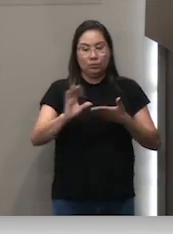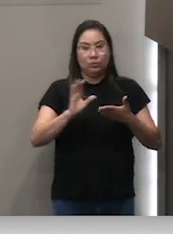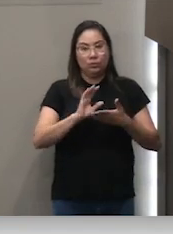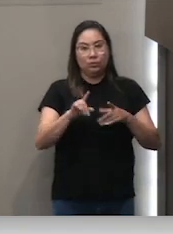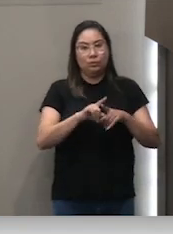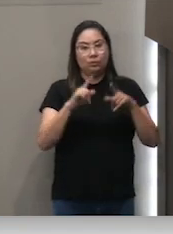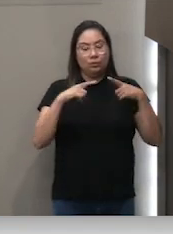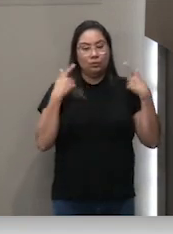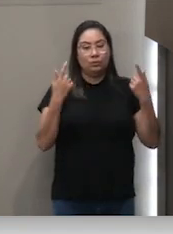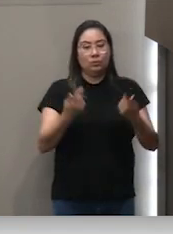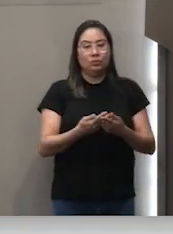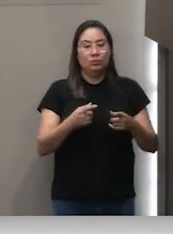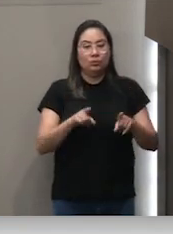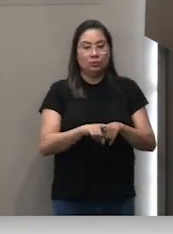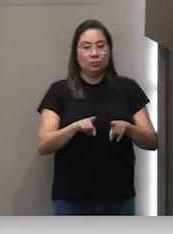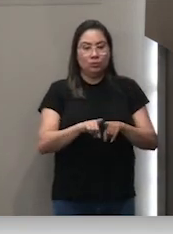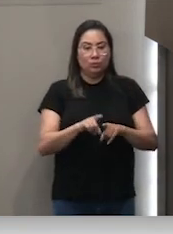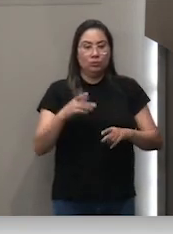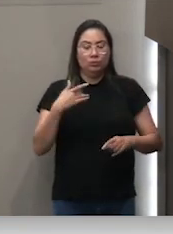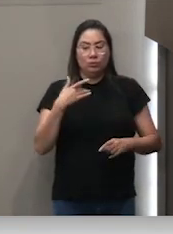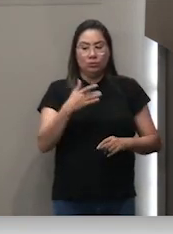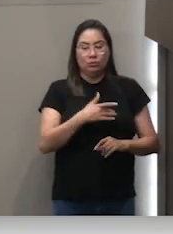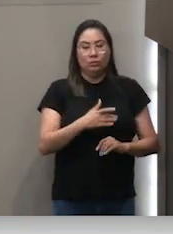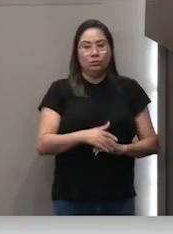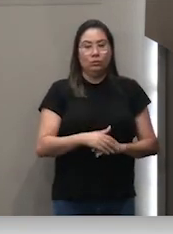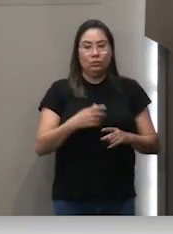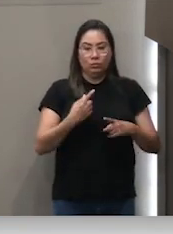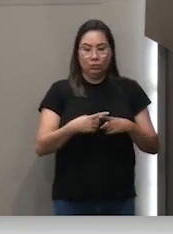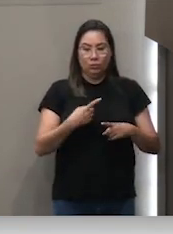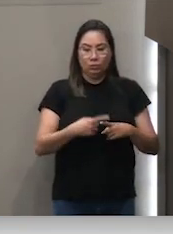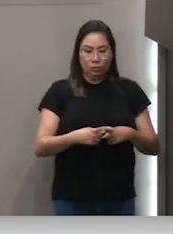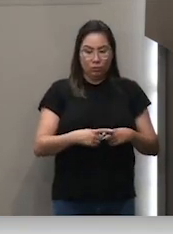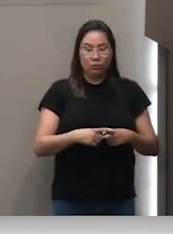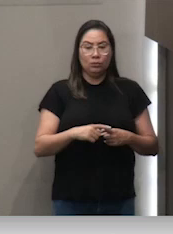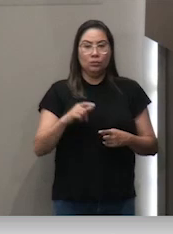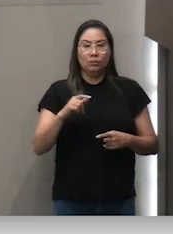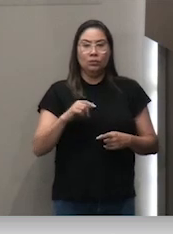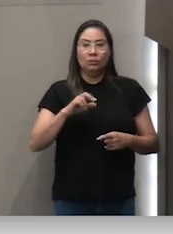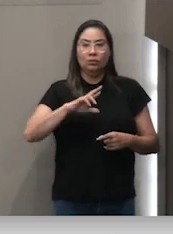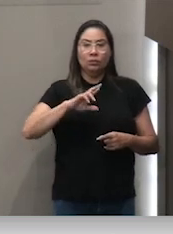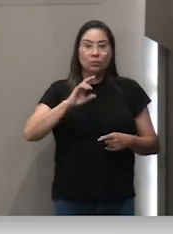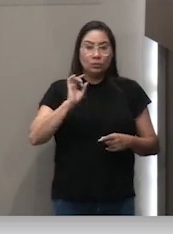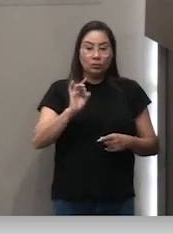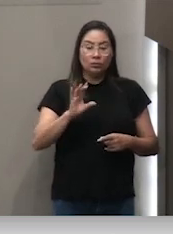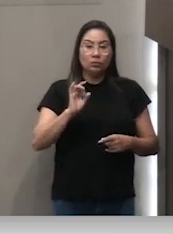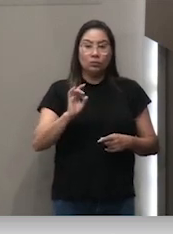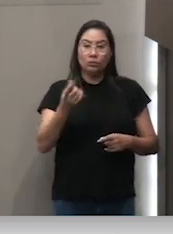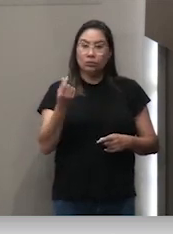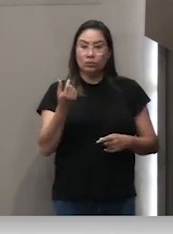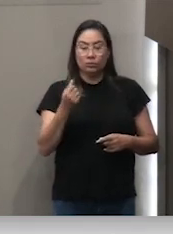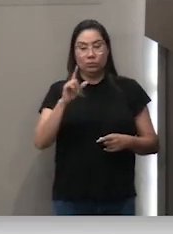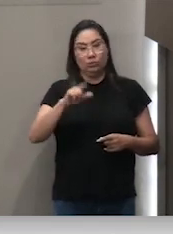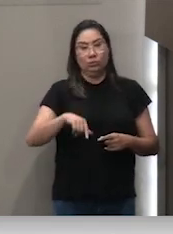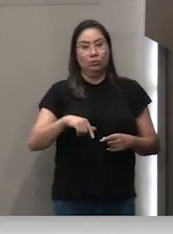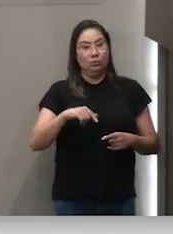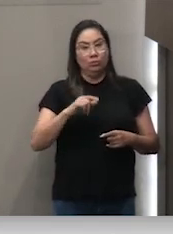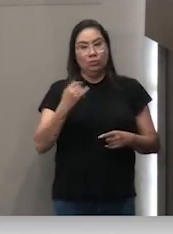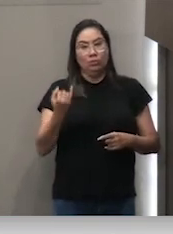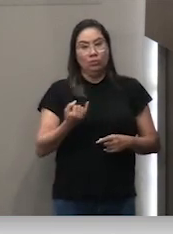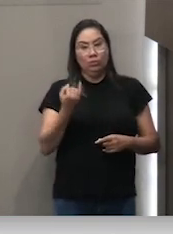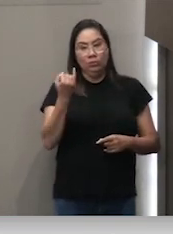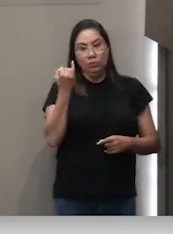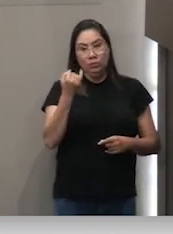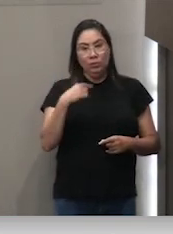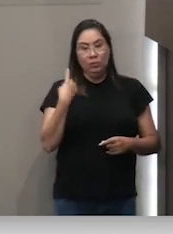gestão também da saúde. Porque nem sempre só o recurso é suficiente.